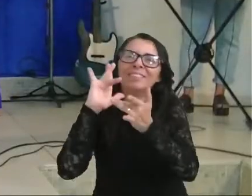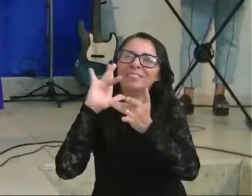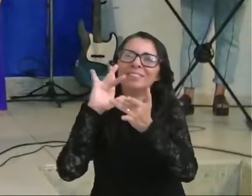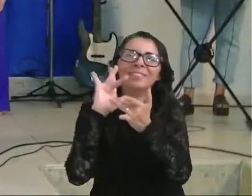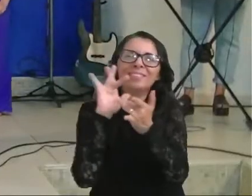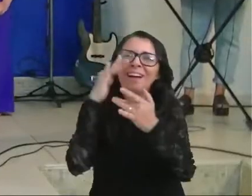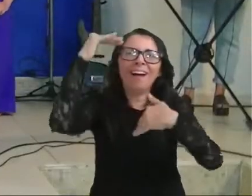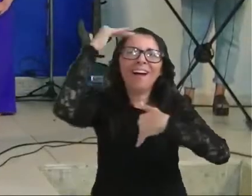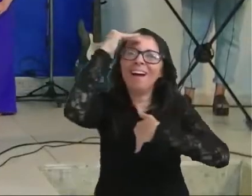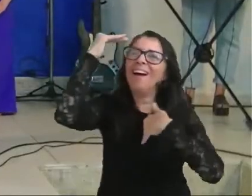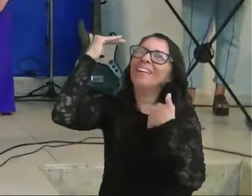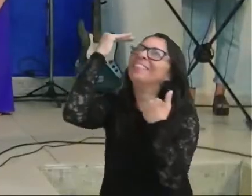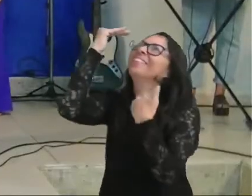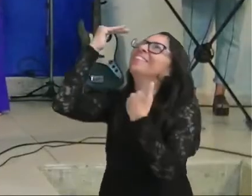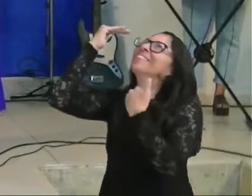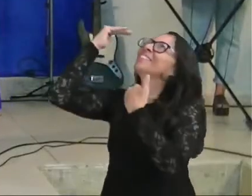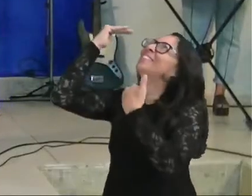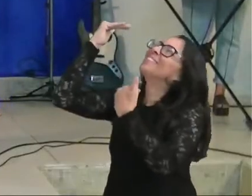Jesus, te